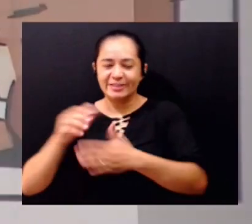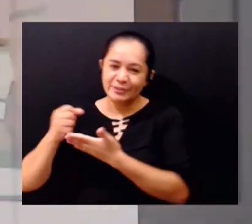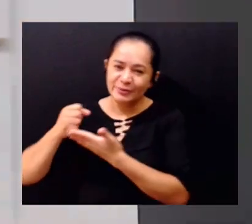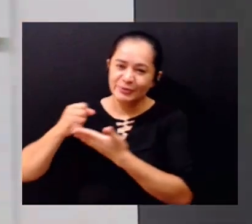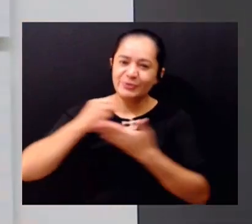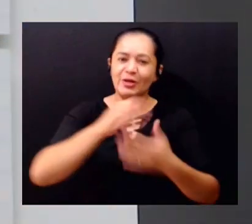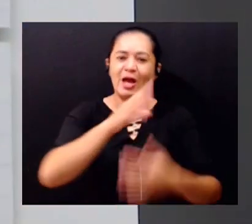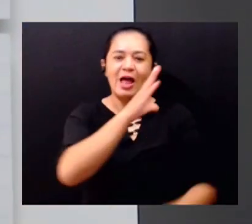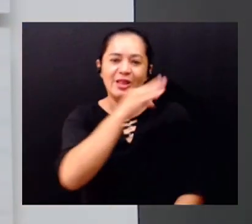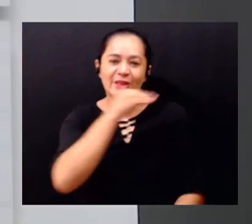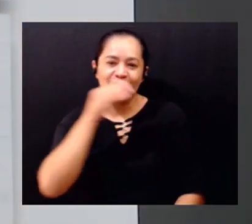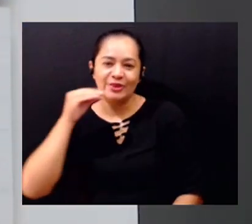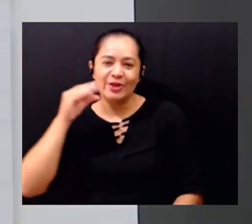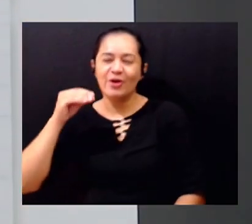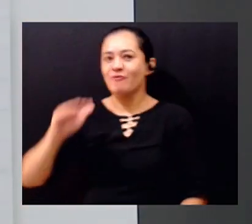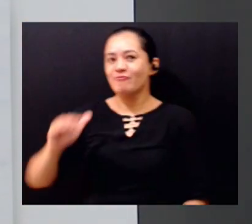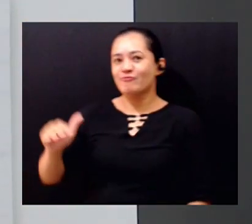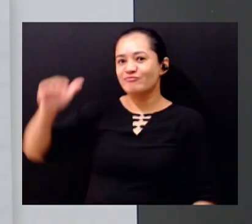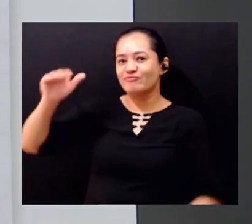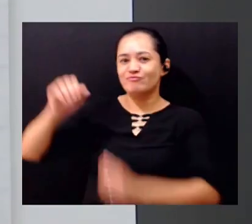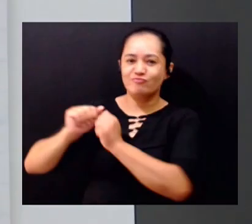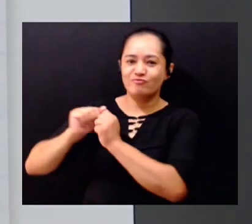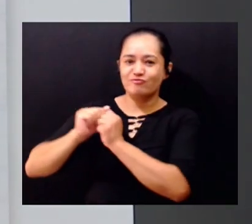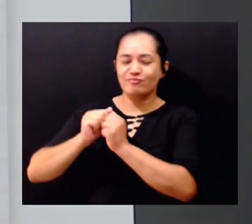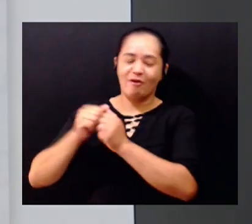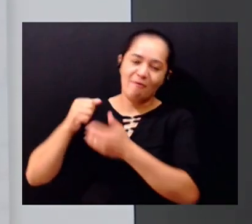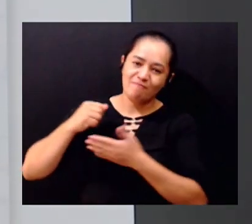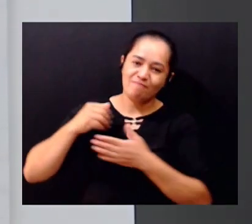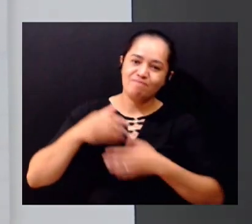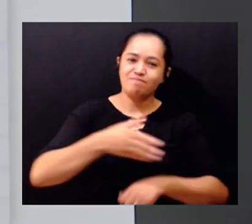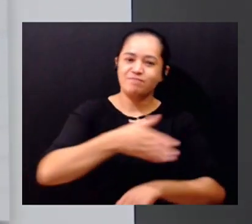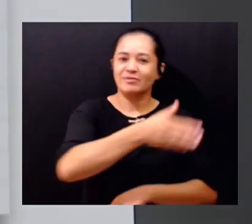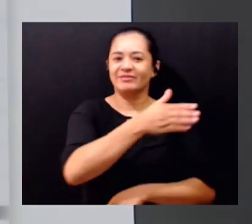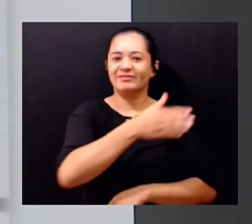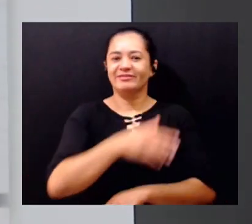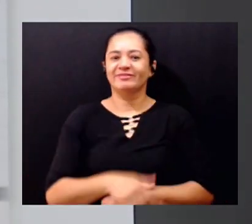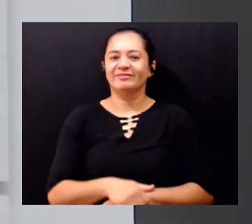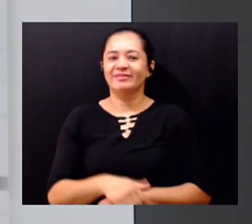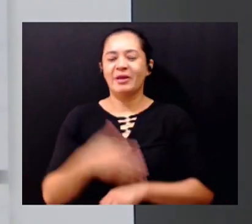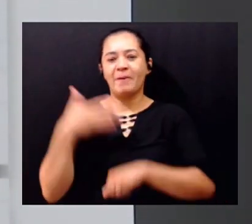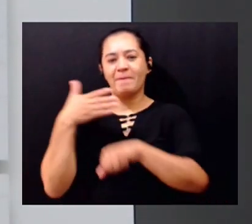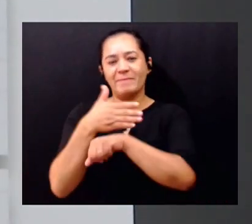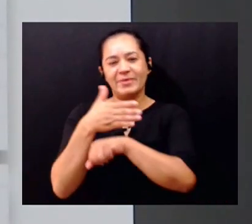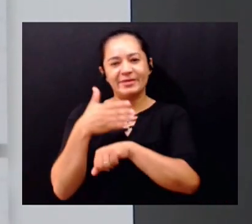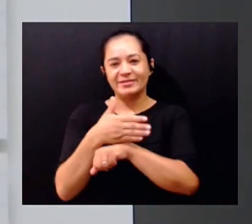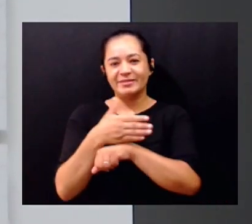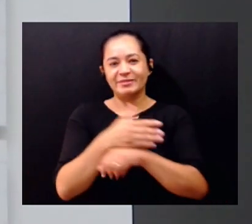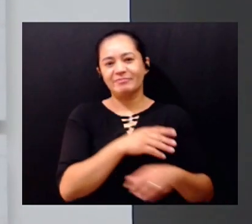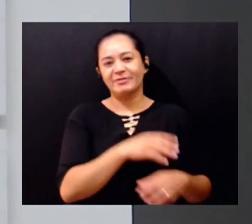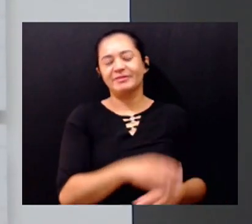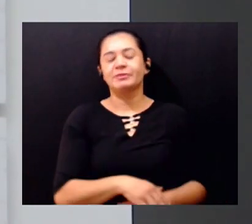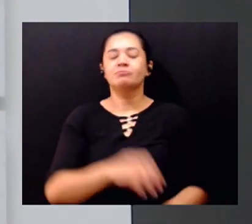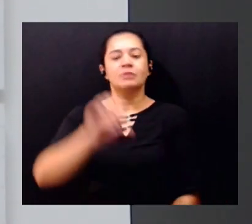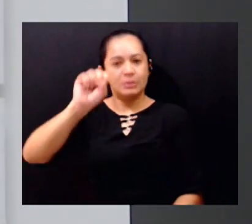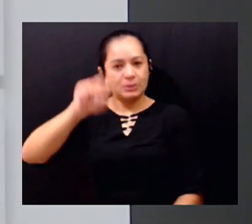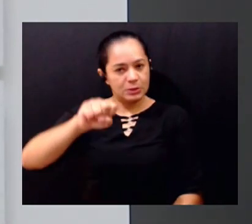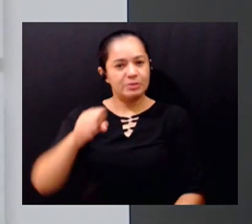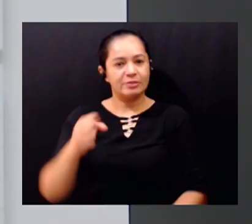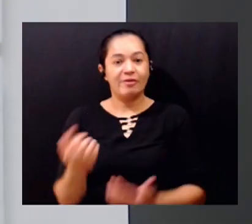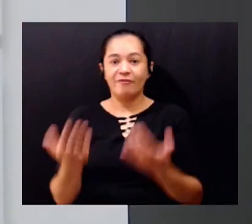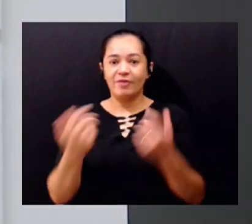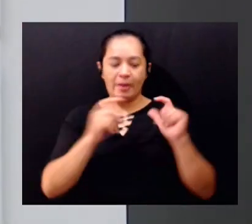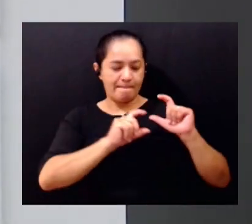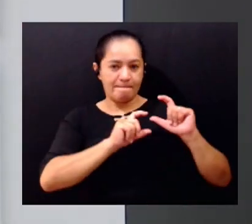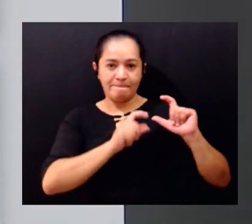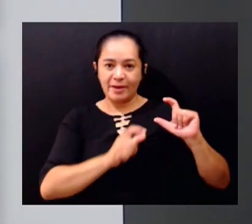os adultos também visitarem aqui a exposição, participarem dessa programação extensa, né? Isso, quadrinho, ele atende